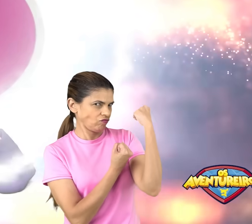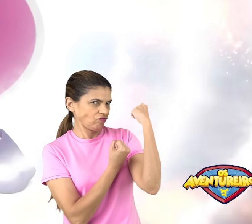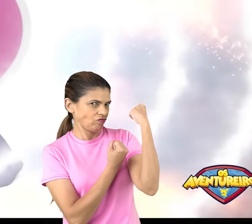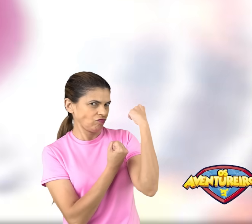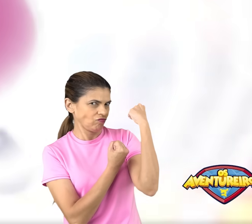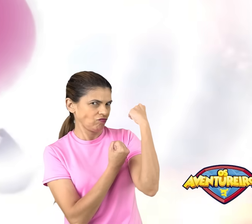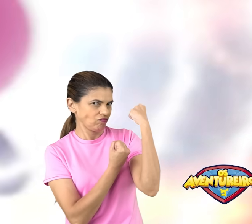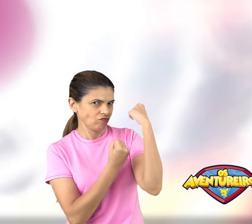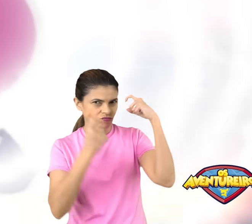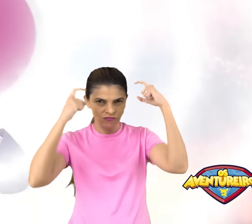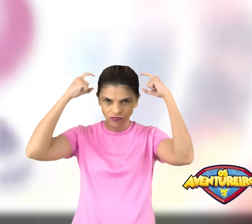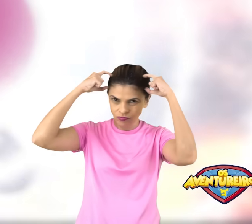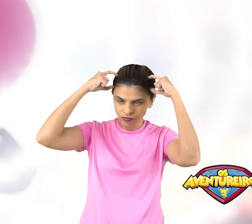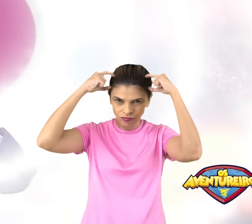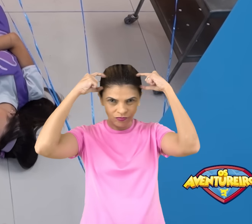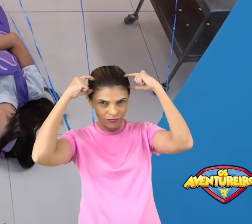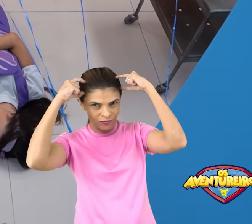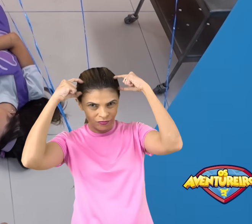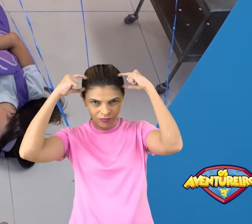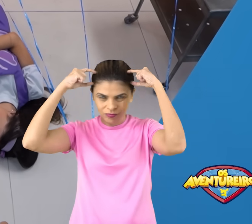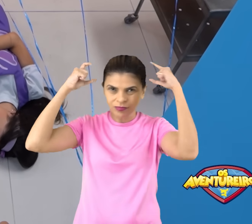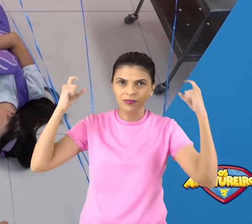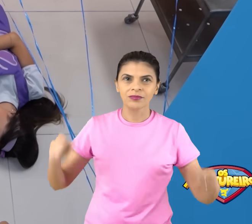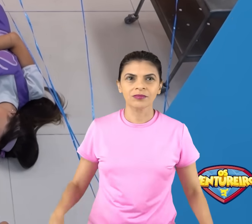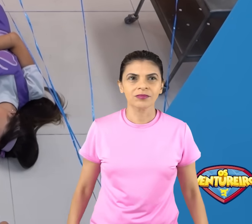Super Ursa.